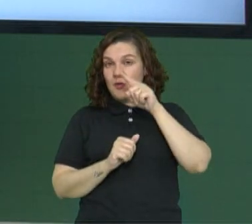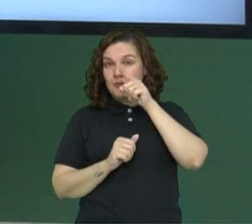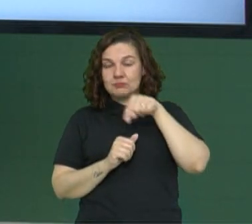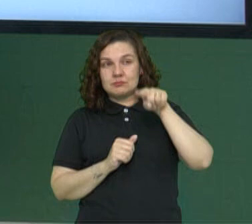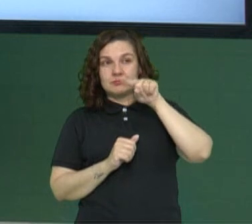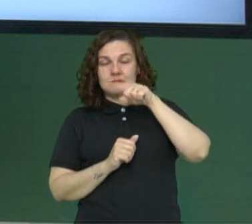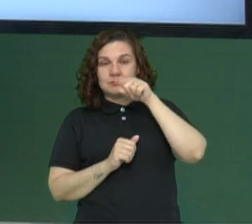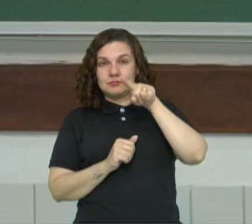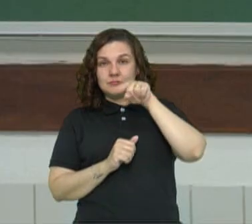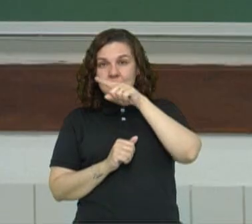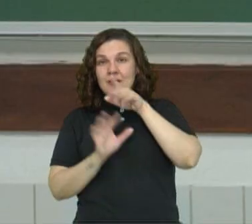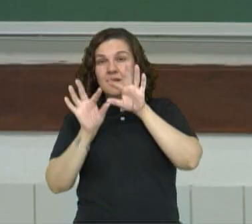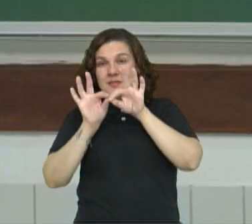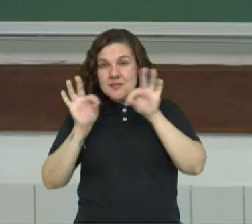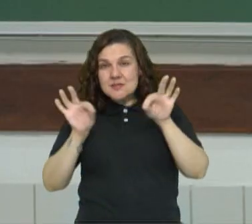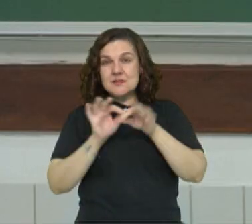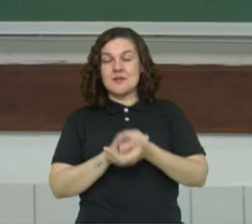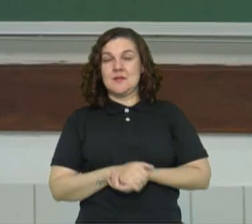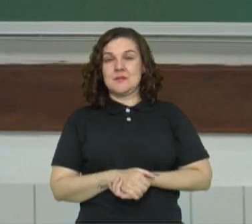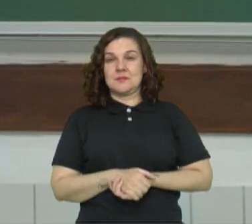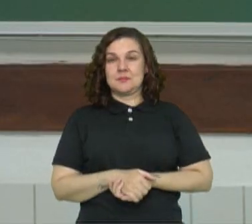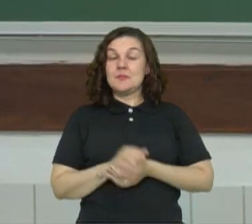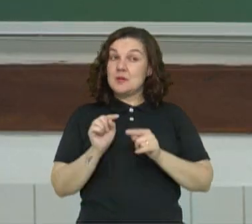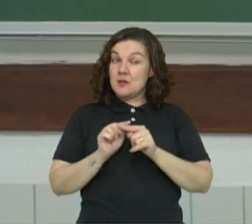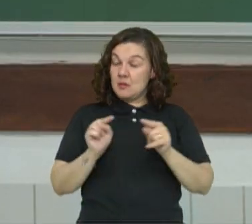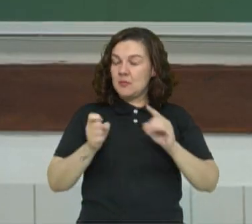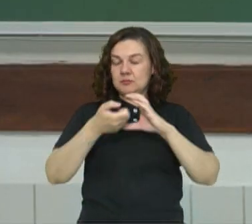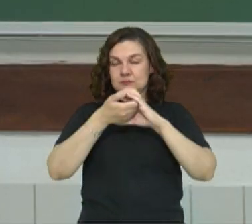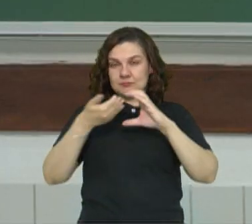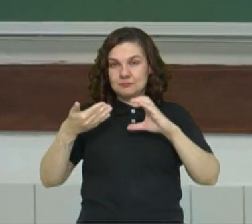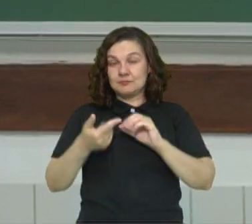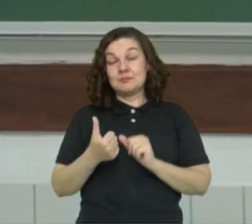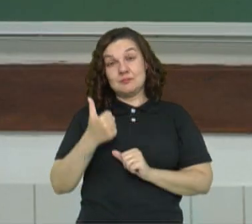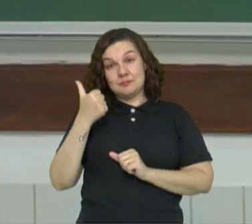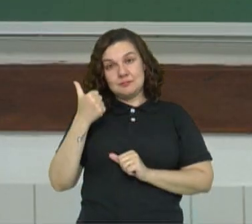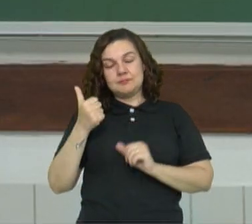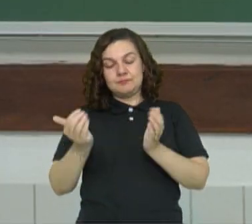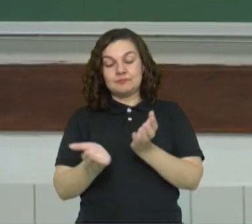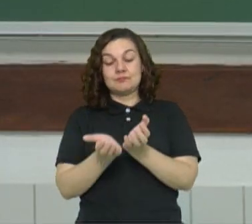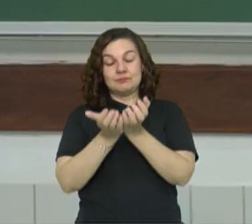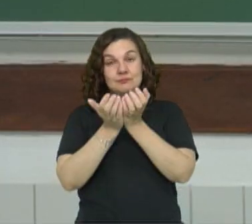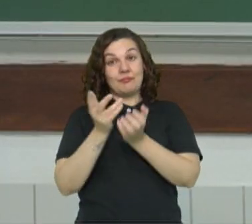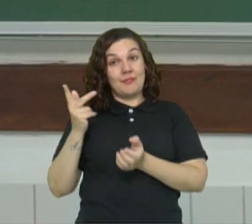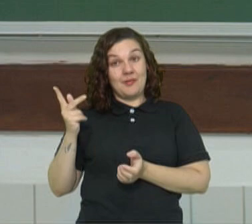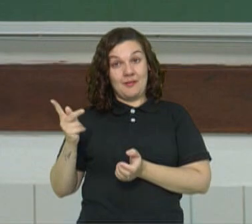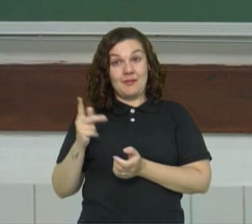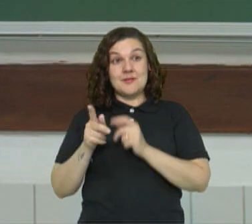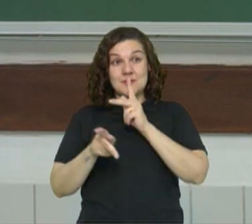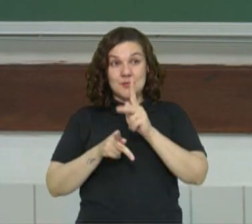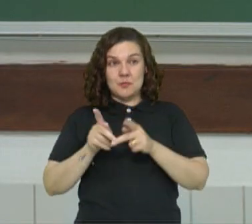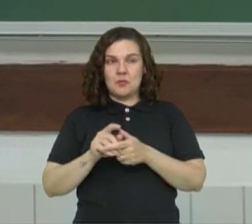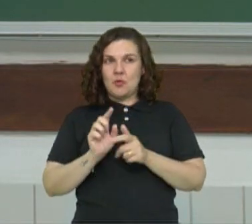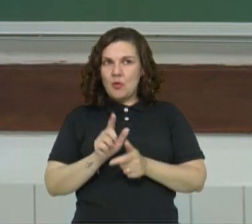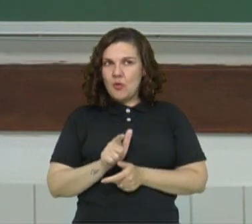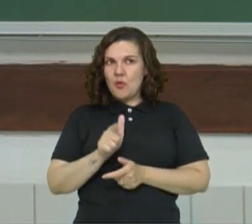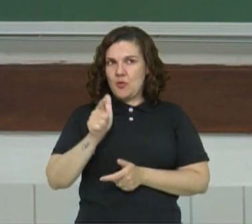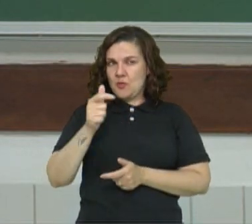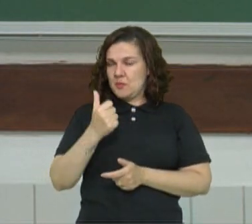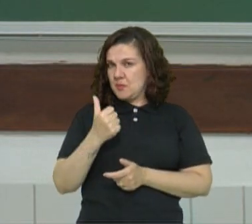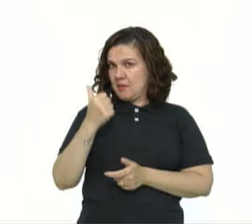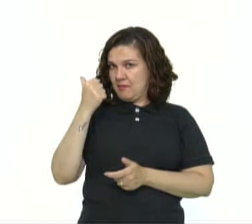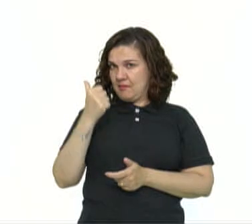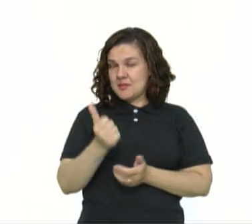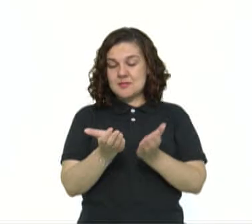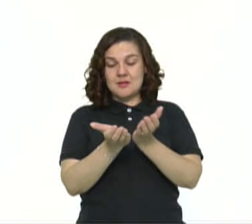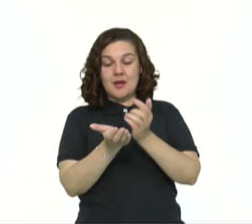formas simples, né? Mas é uma característica de uma cerâmica também. Outro estilo de cerâmica,